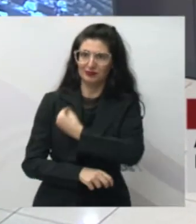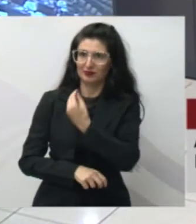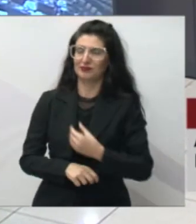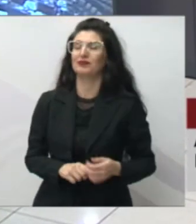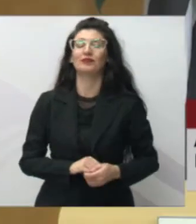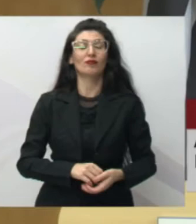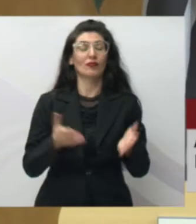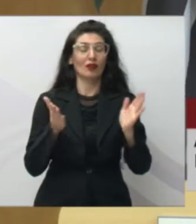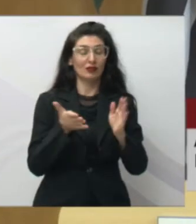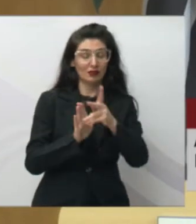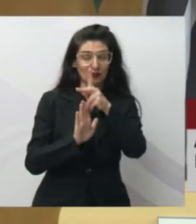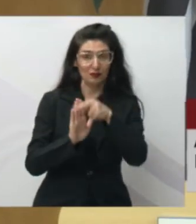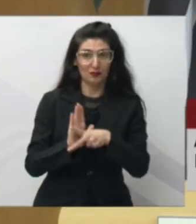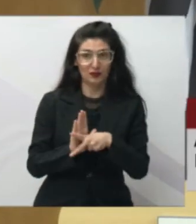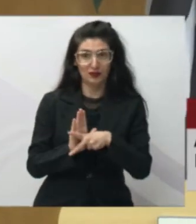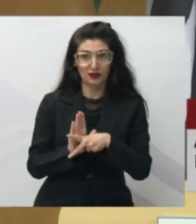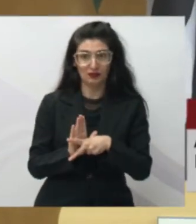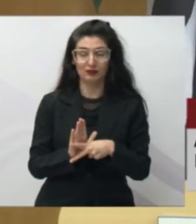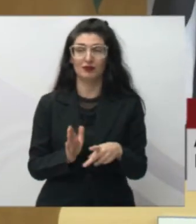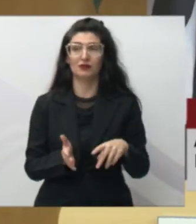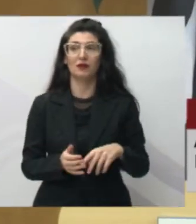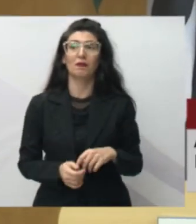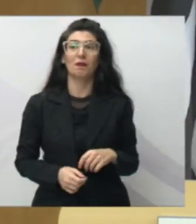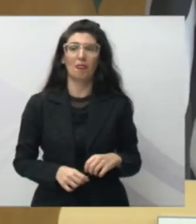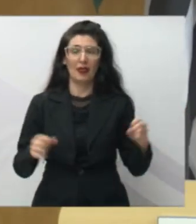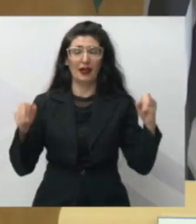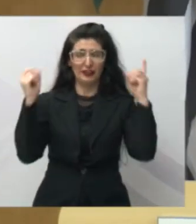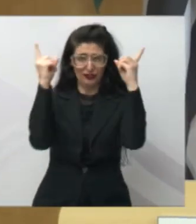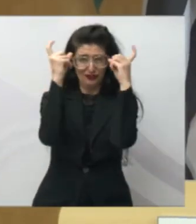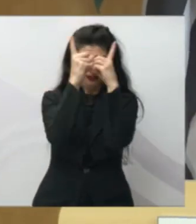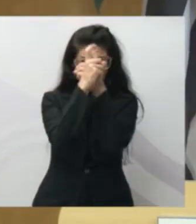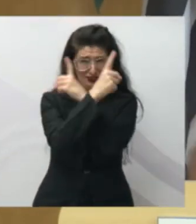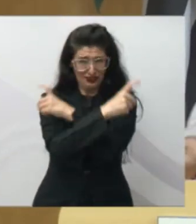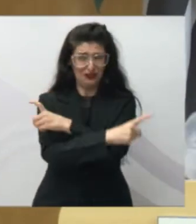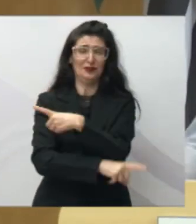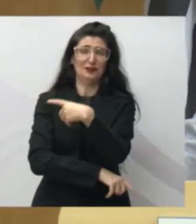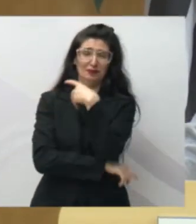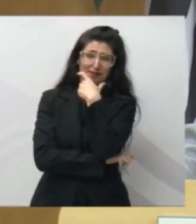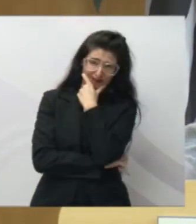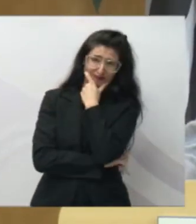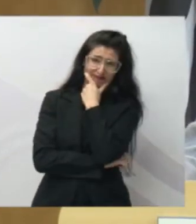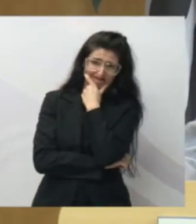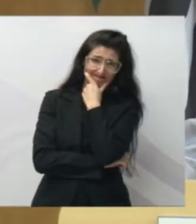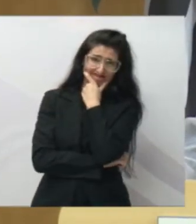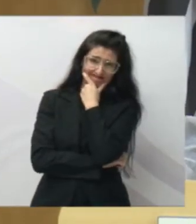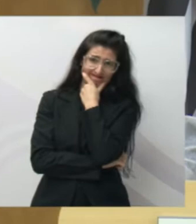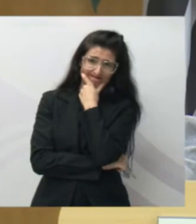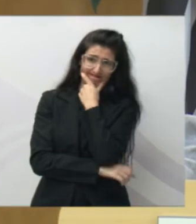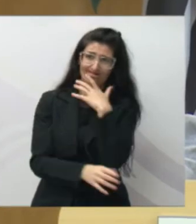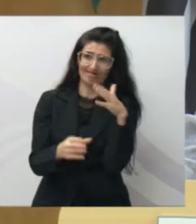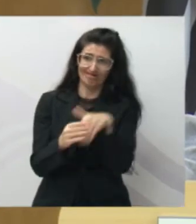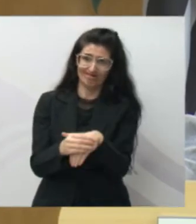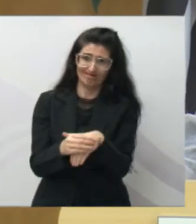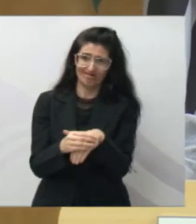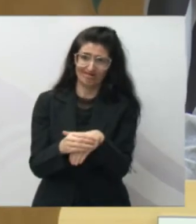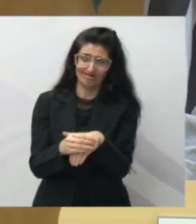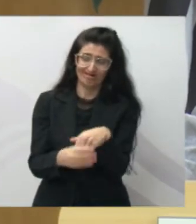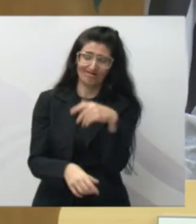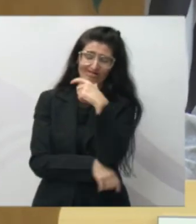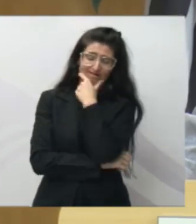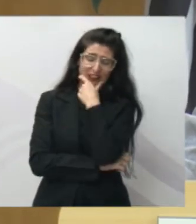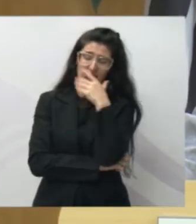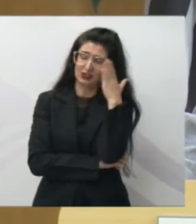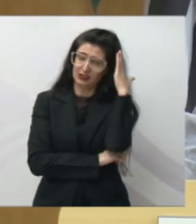Esse projeto, na realidade, é um projeto tanto difícil, né, para a gente estar votando. Né, a gente